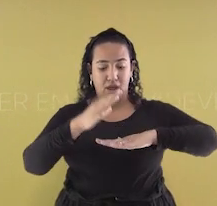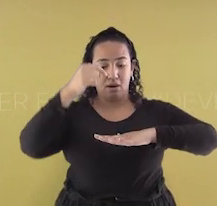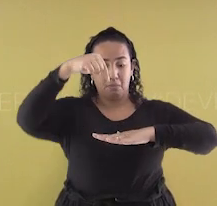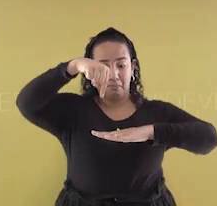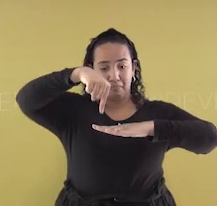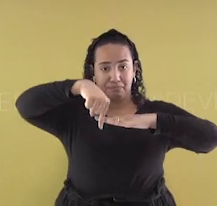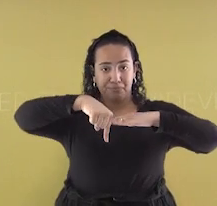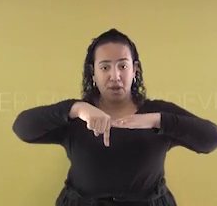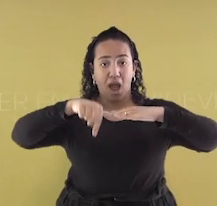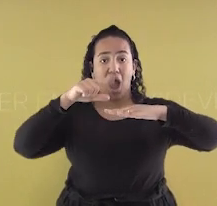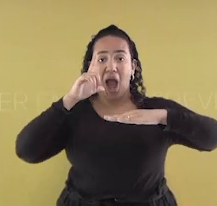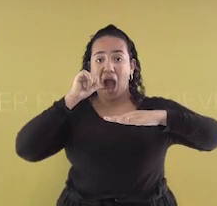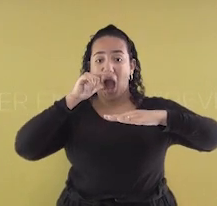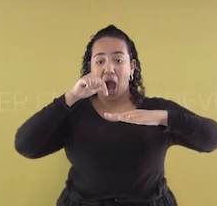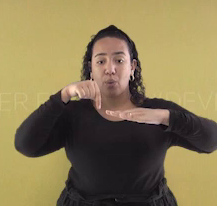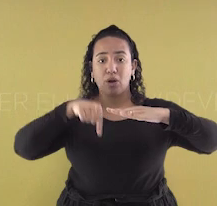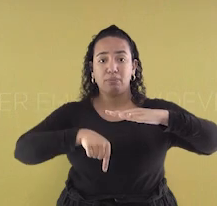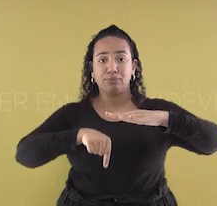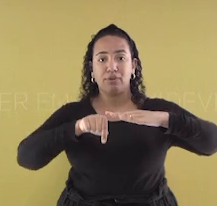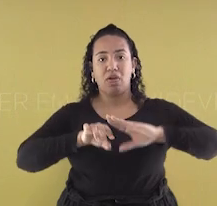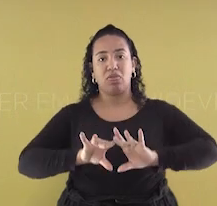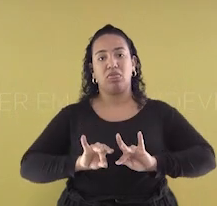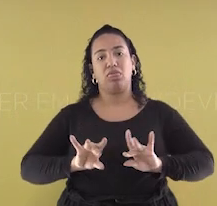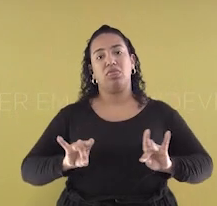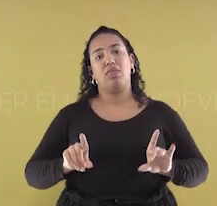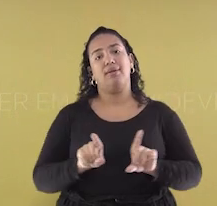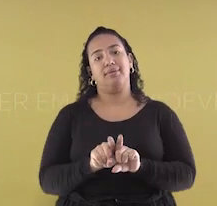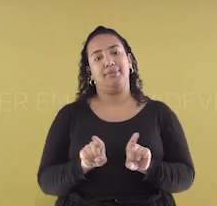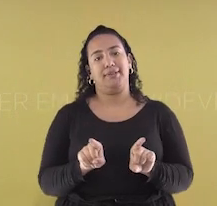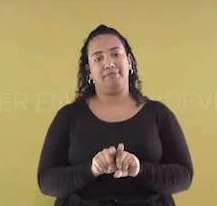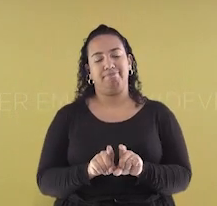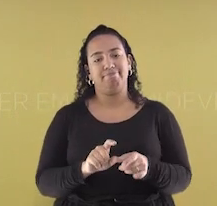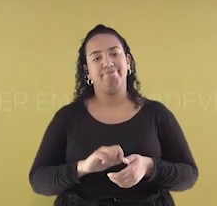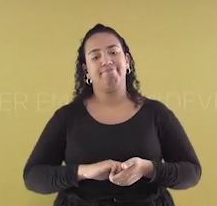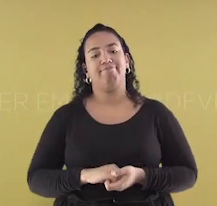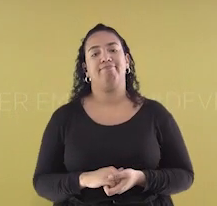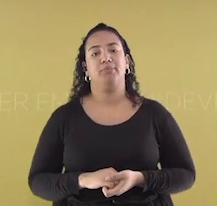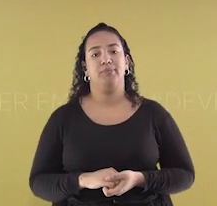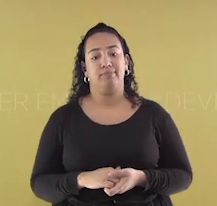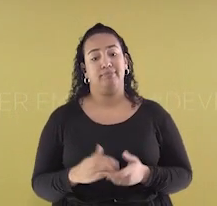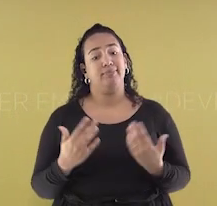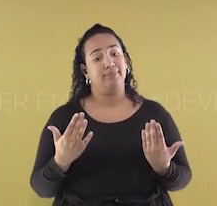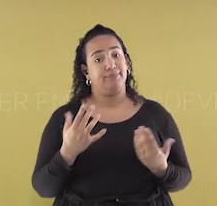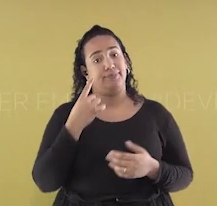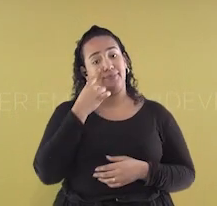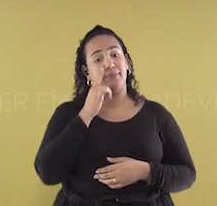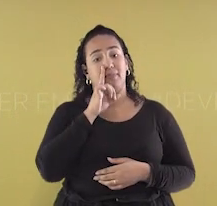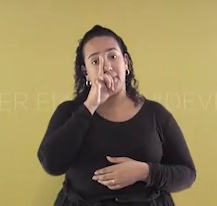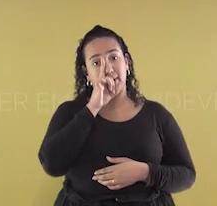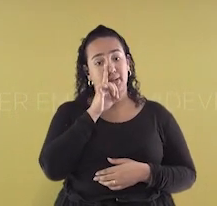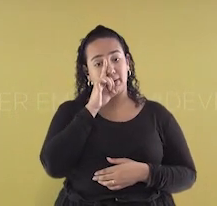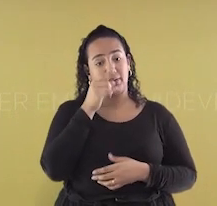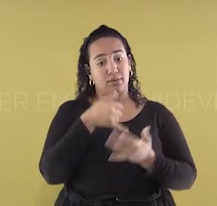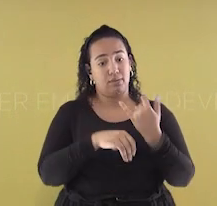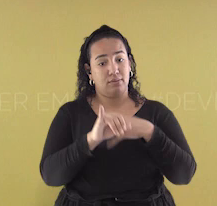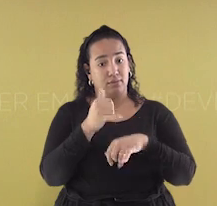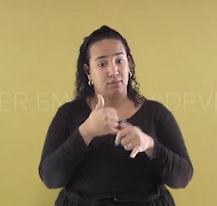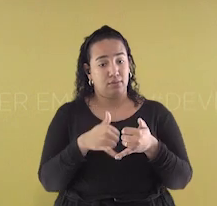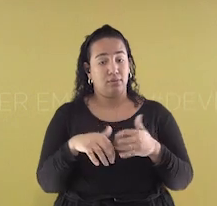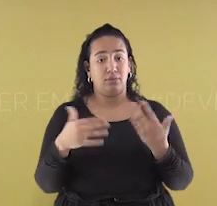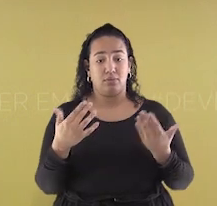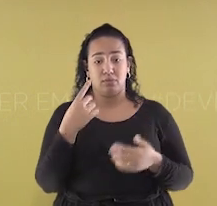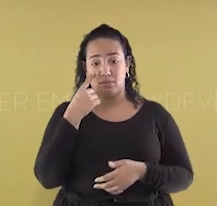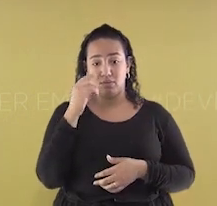o lençol freático, contaminando a água que está por baixo ali também. Mais um risco de usarmos os